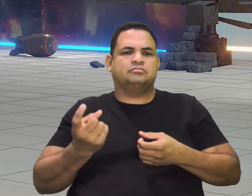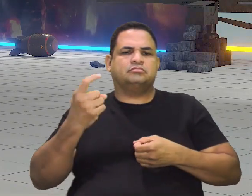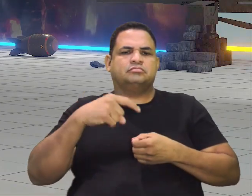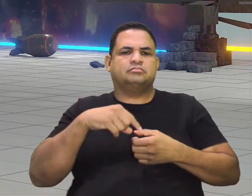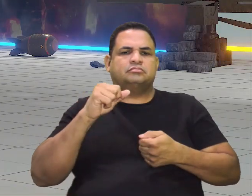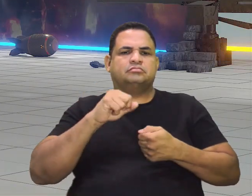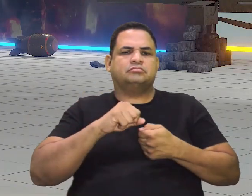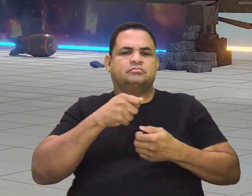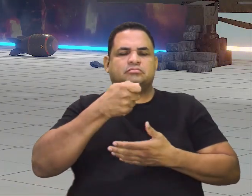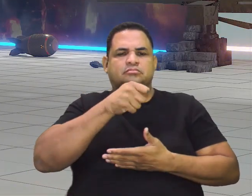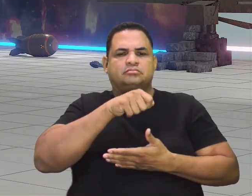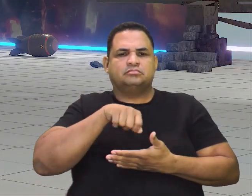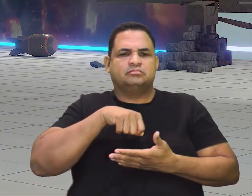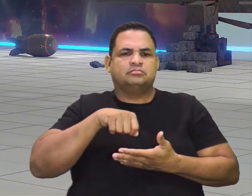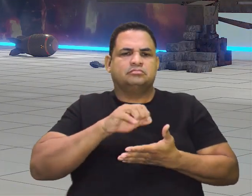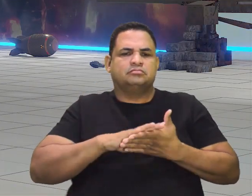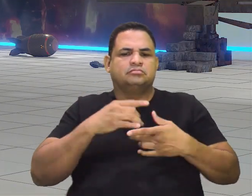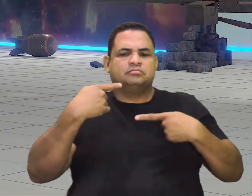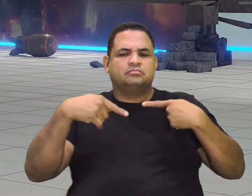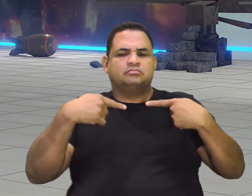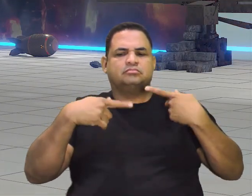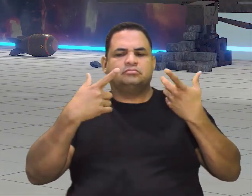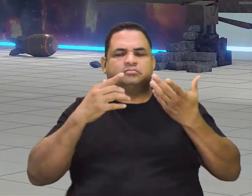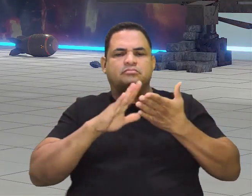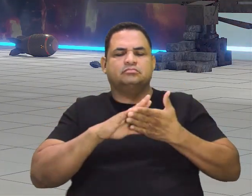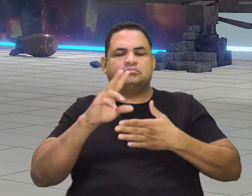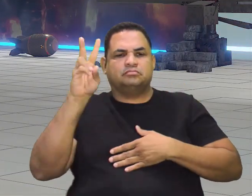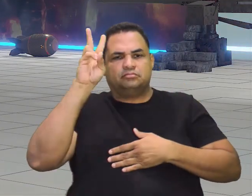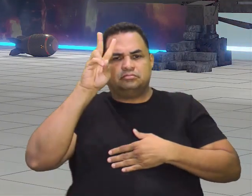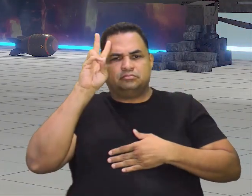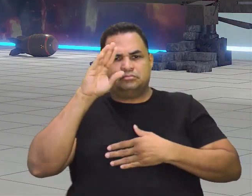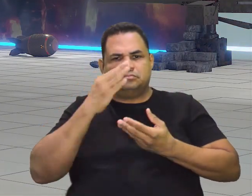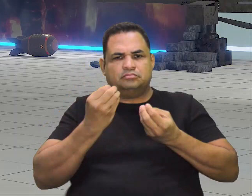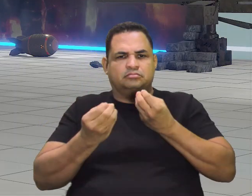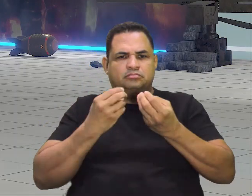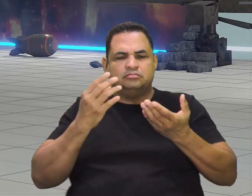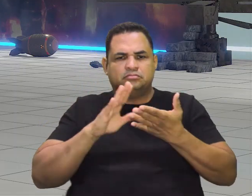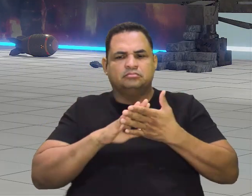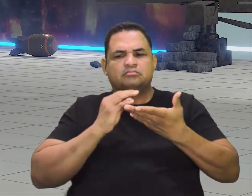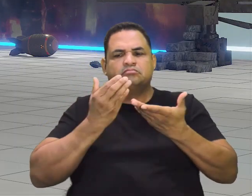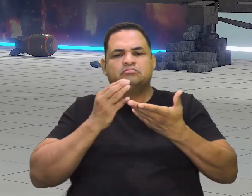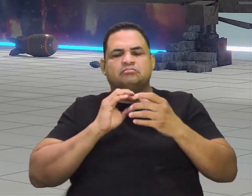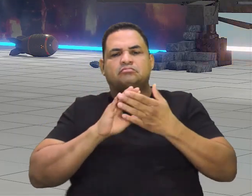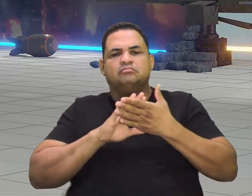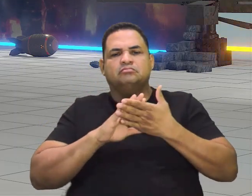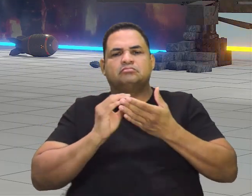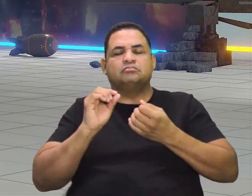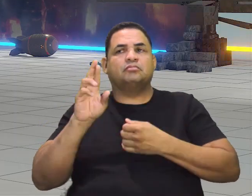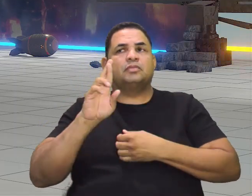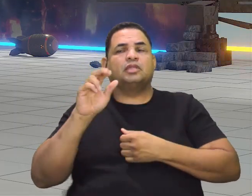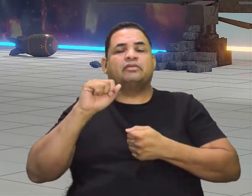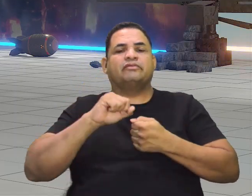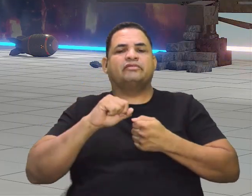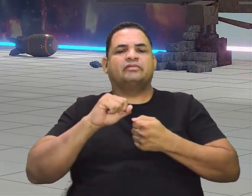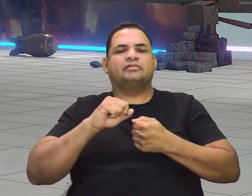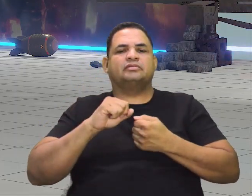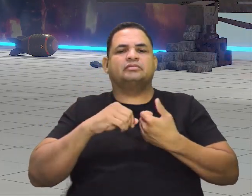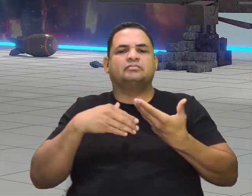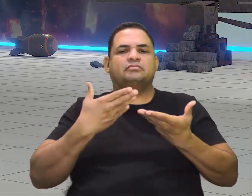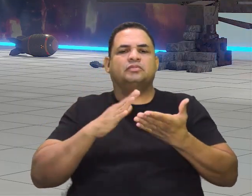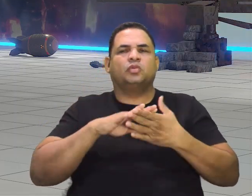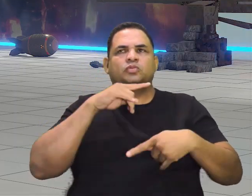voltar fazendo essa correção e discutindo mais sobre essa história, sobre essas abordagens históricas, sobre quem faz a história,